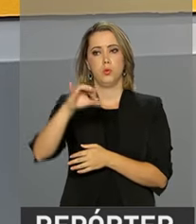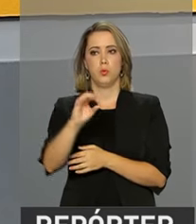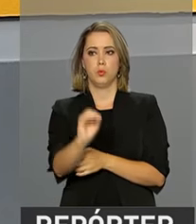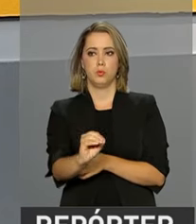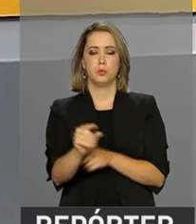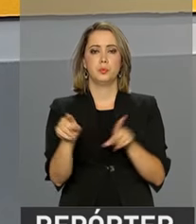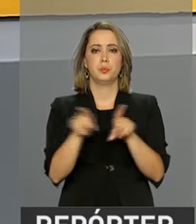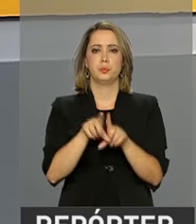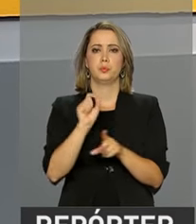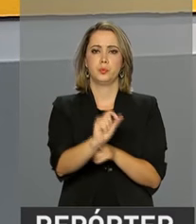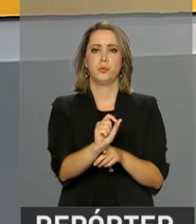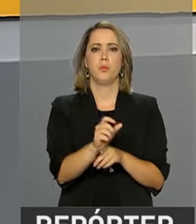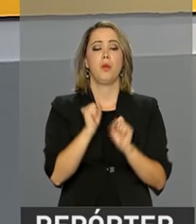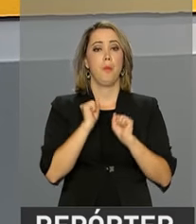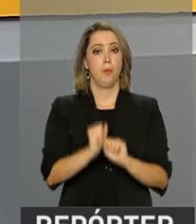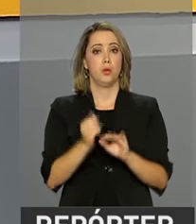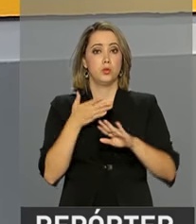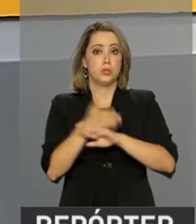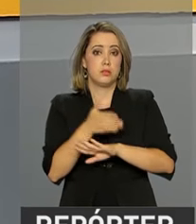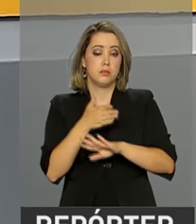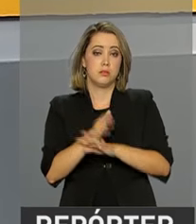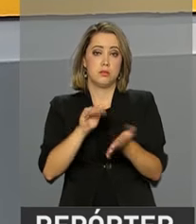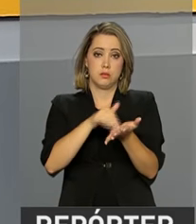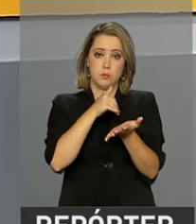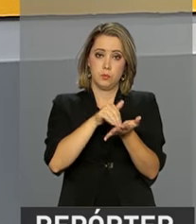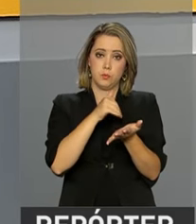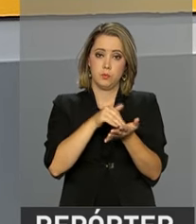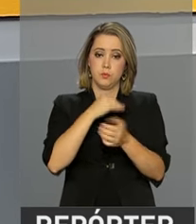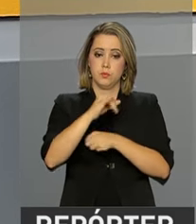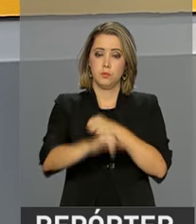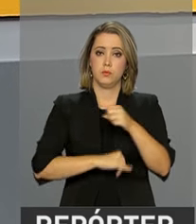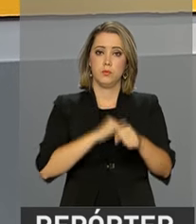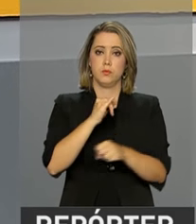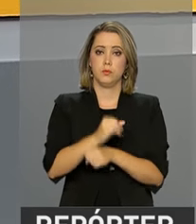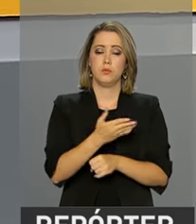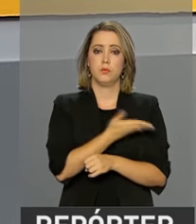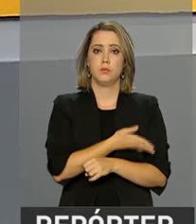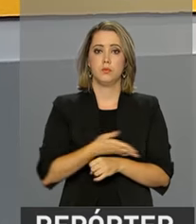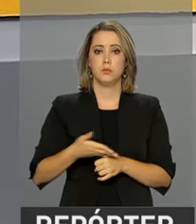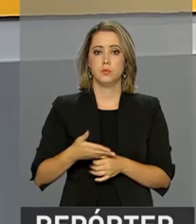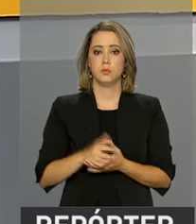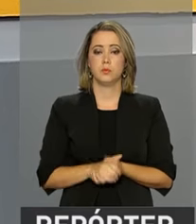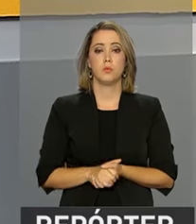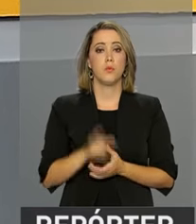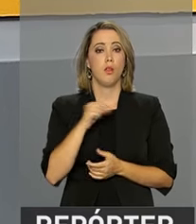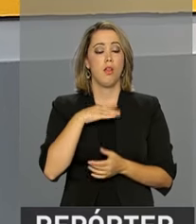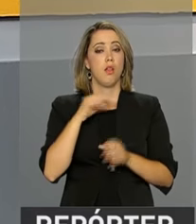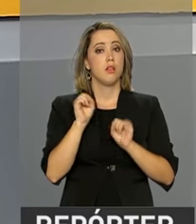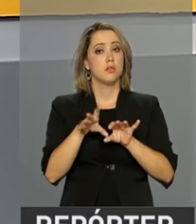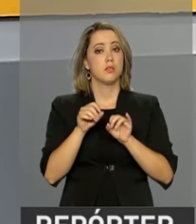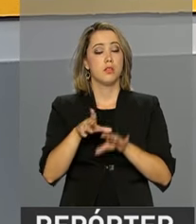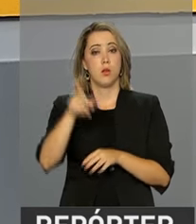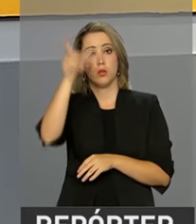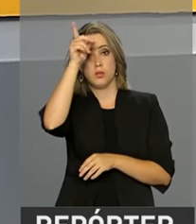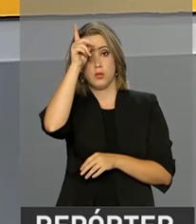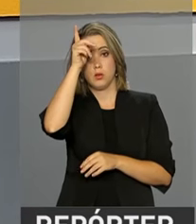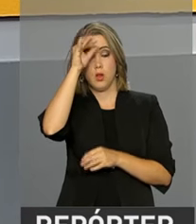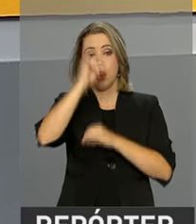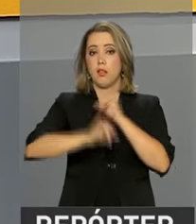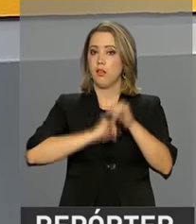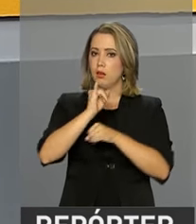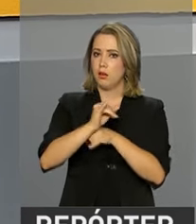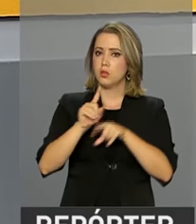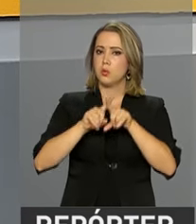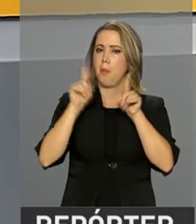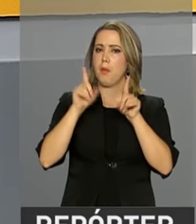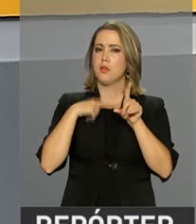do dia 8 de maio. E as inscrições podem ser feitas na página do programa na internet. As aulas de alemão serão